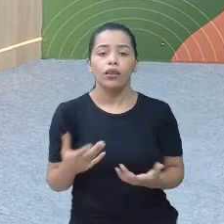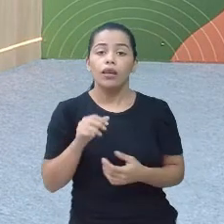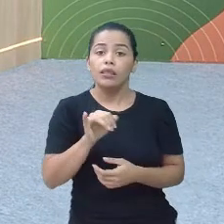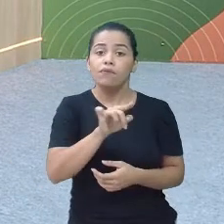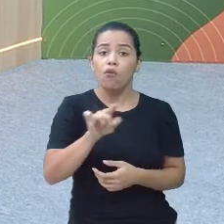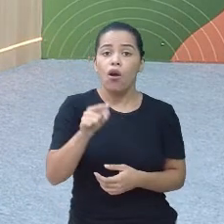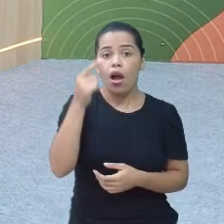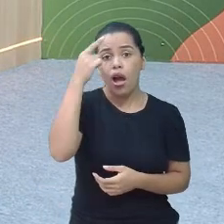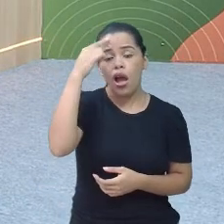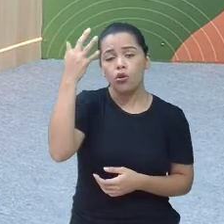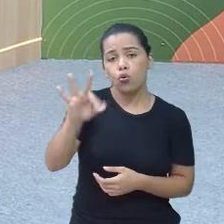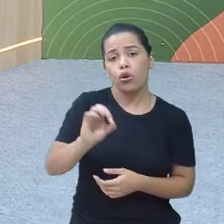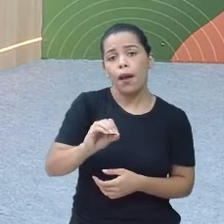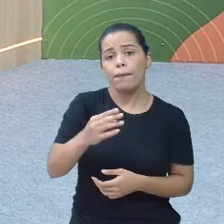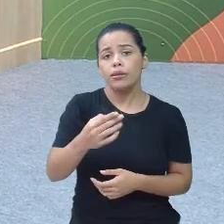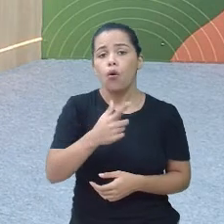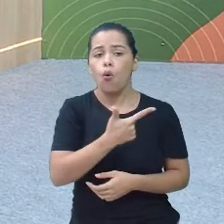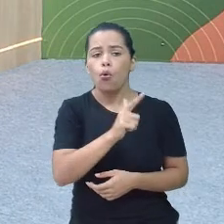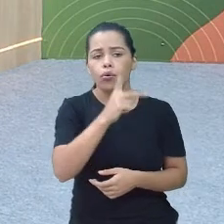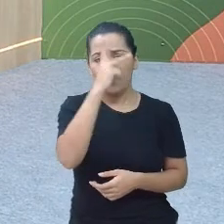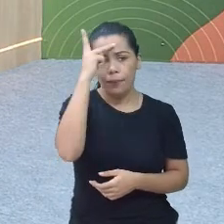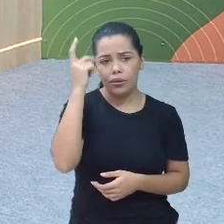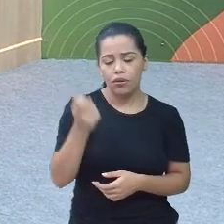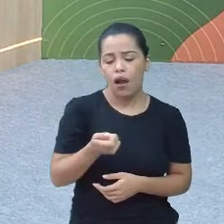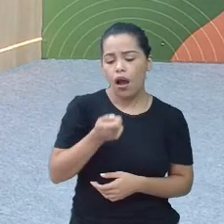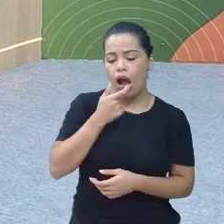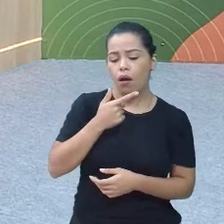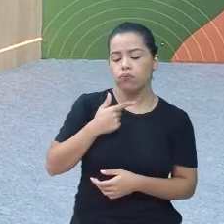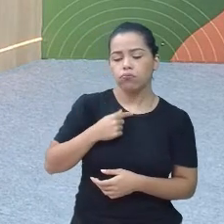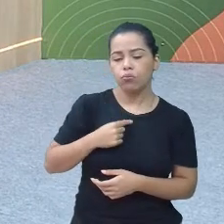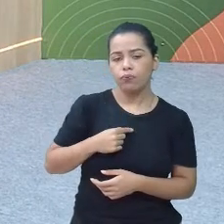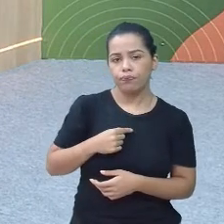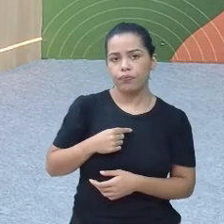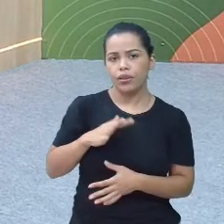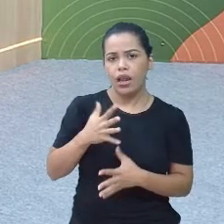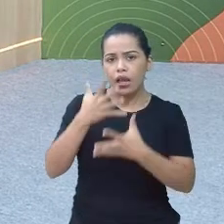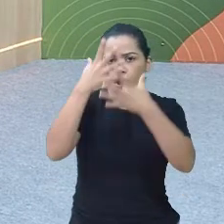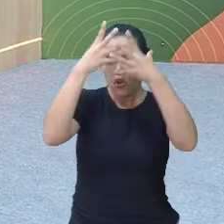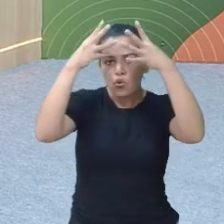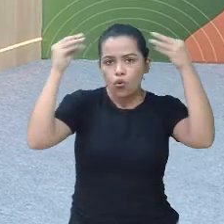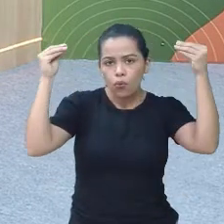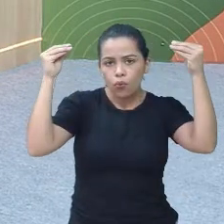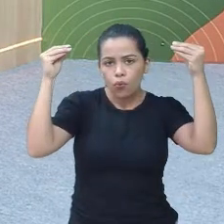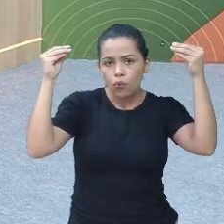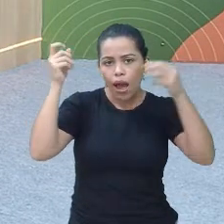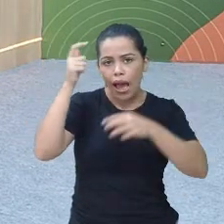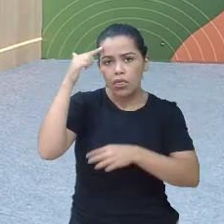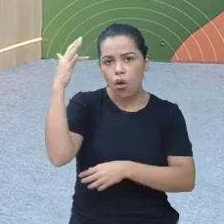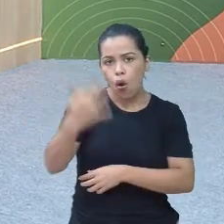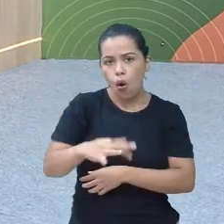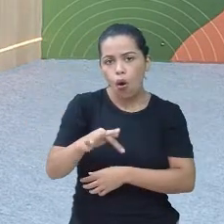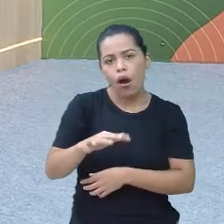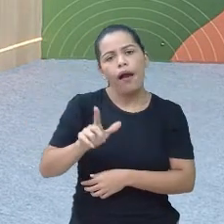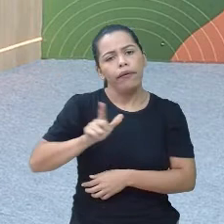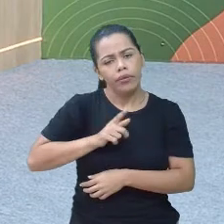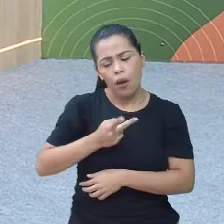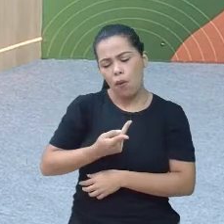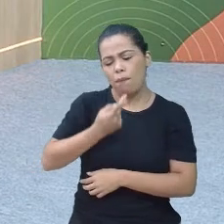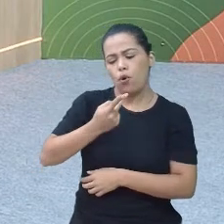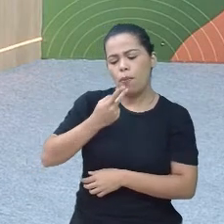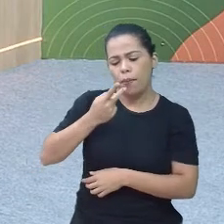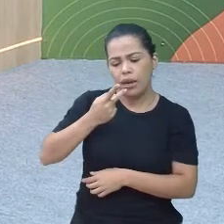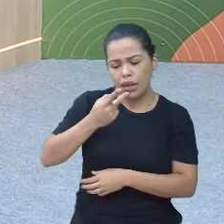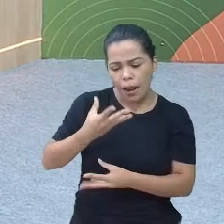dor de cabeça, tomando um remédio para dor de cabeça, essa dor de cabeça vai passar? Existe a probabilidade muito alta de que